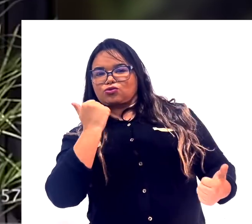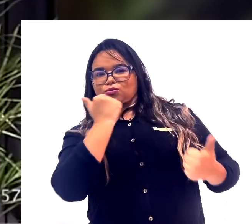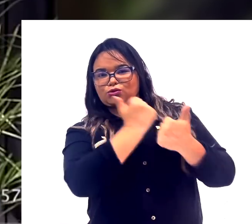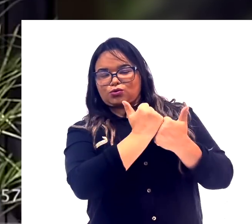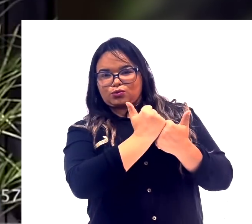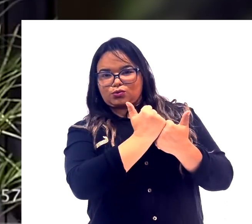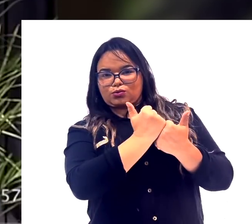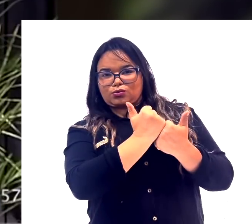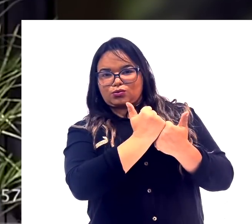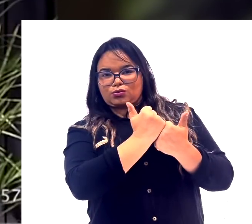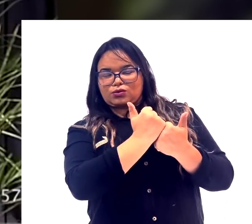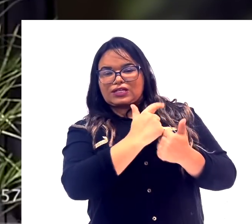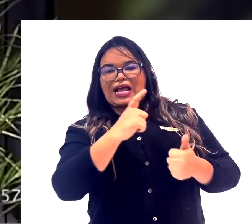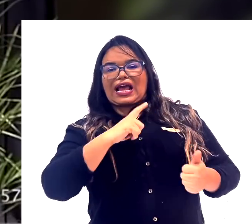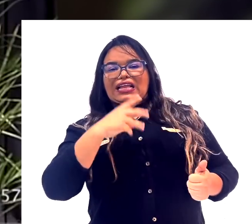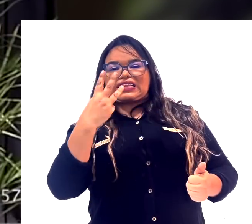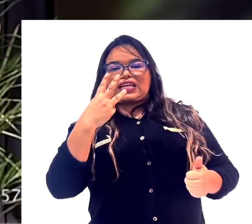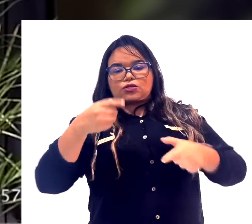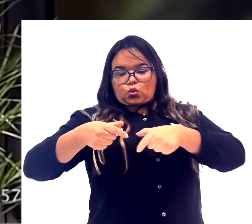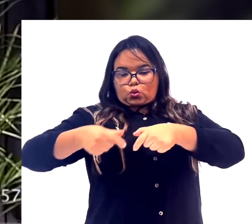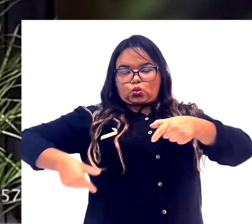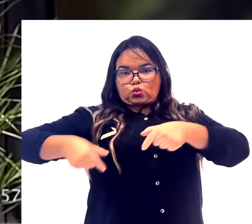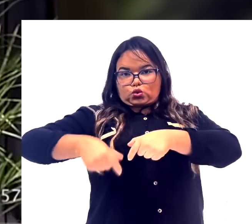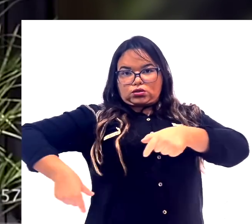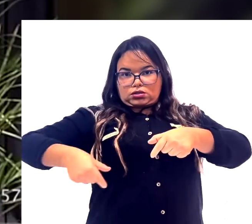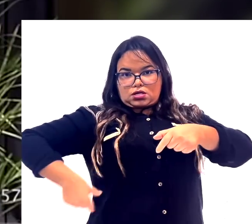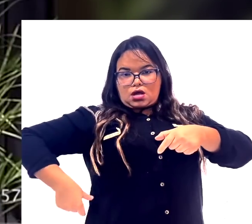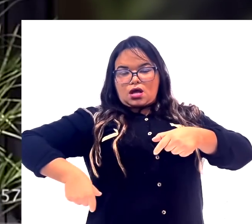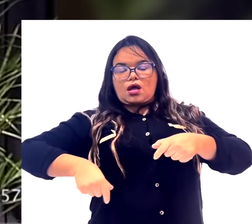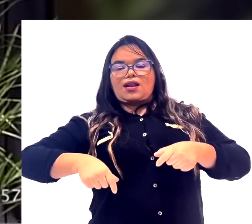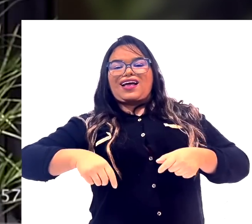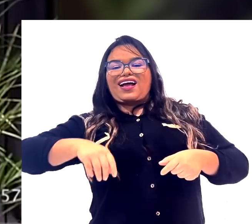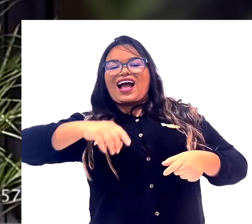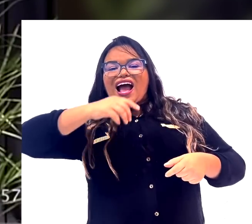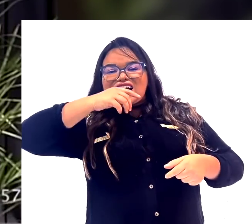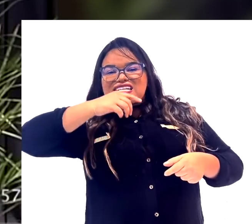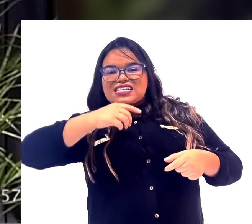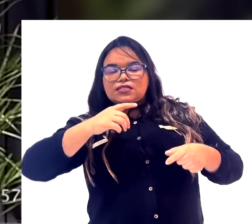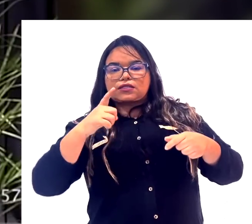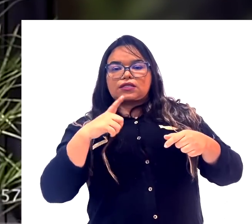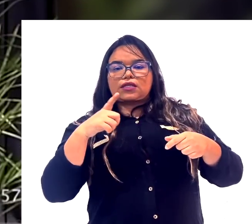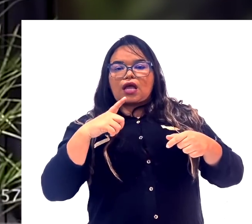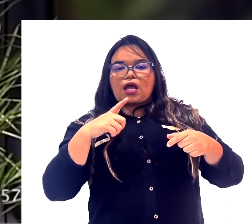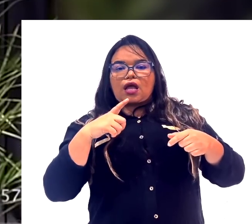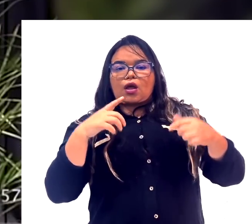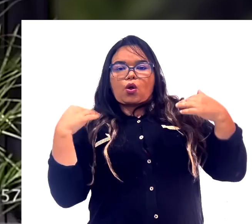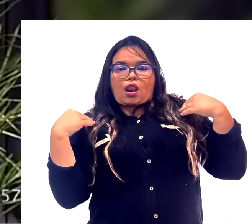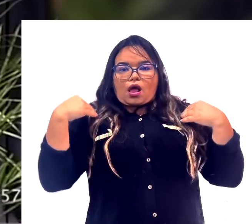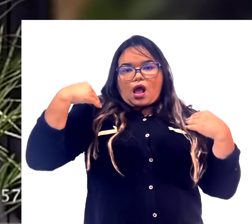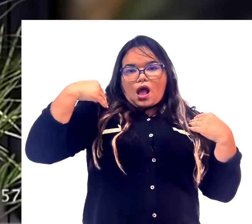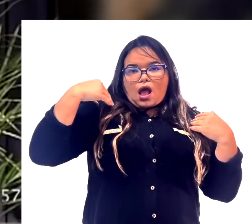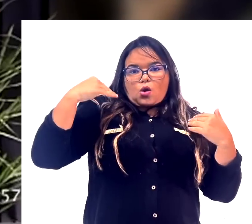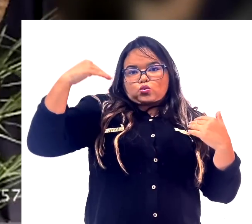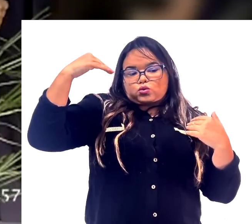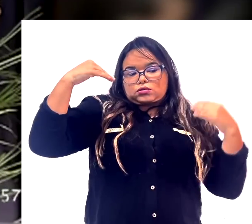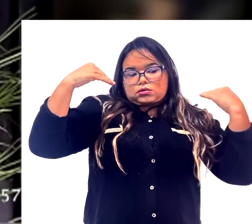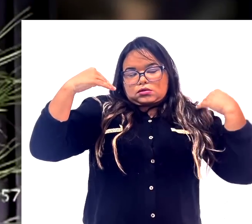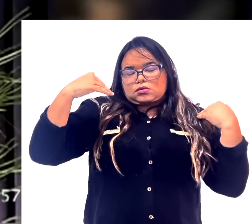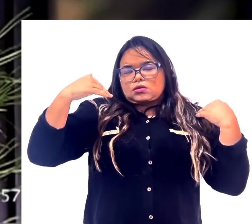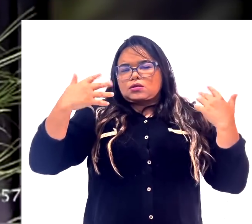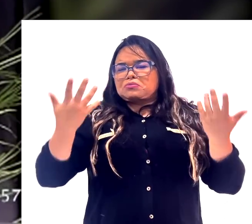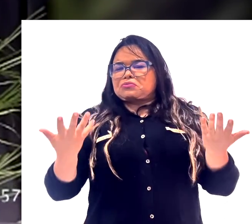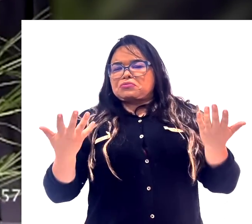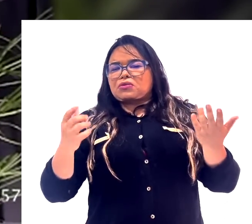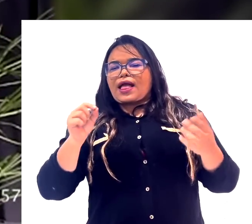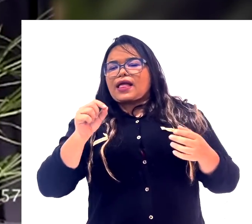Ele tinha 3 costelas, e um lado era mais alto do que o outro. Agora, qual era o próximo